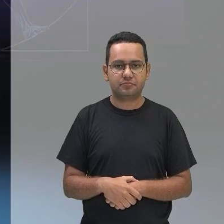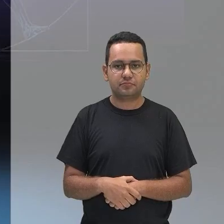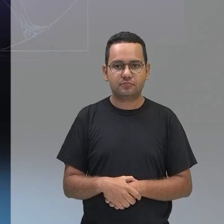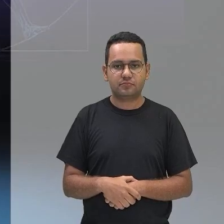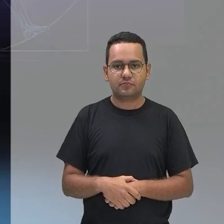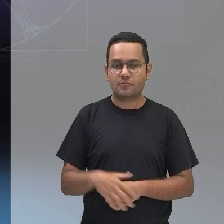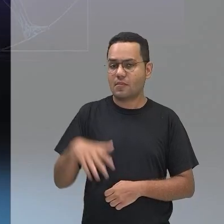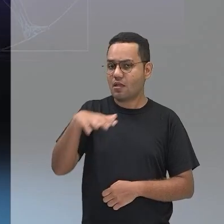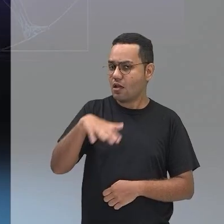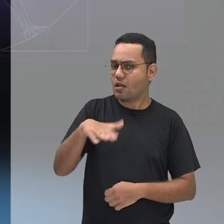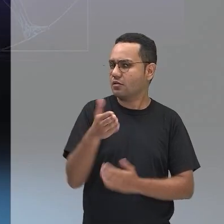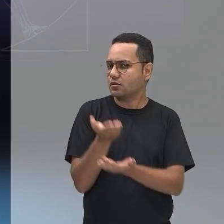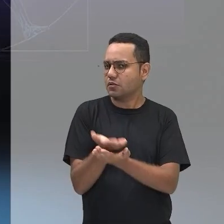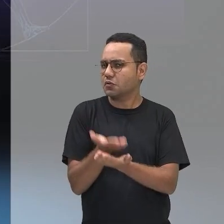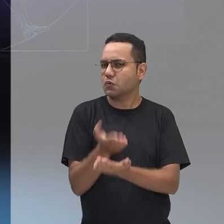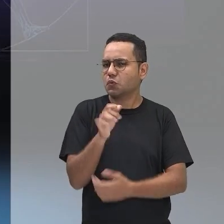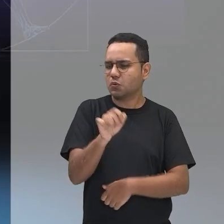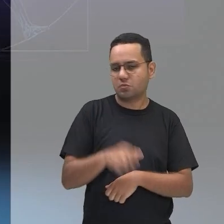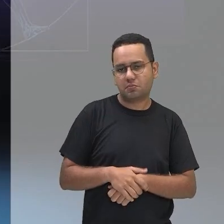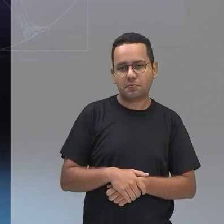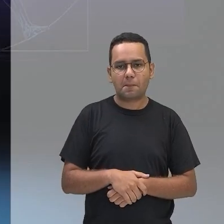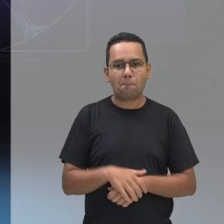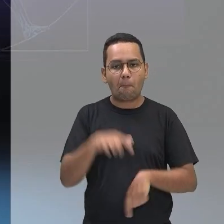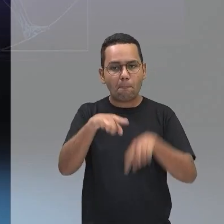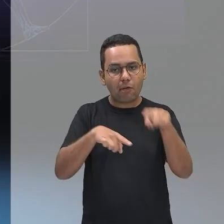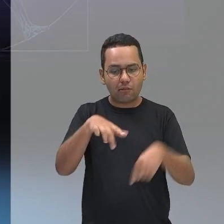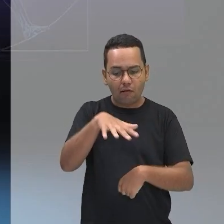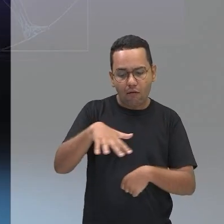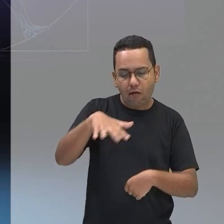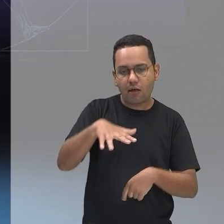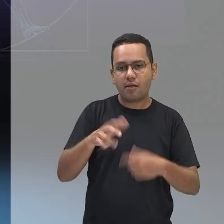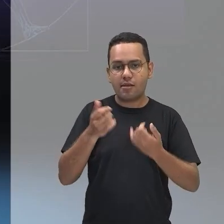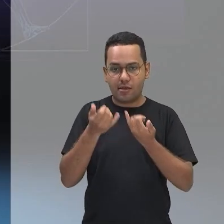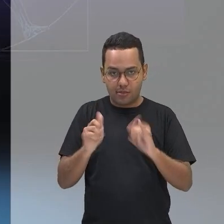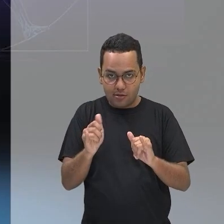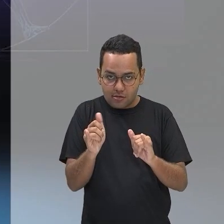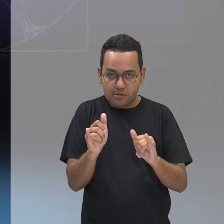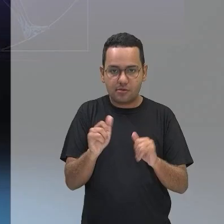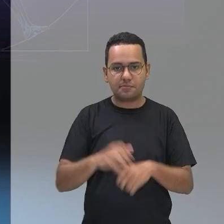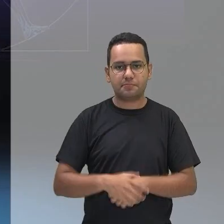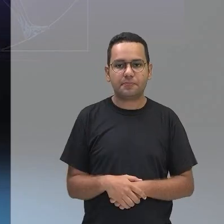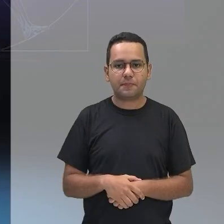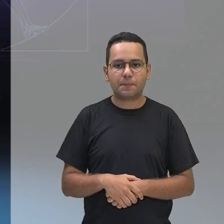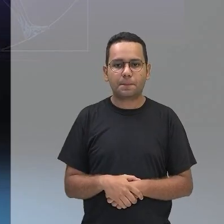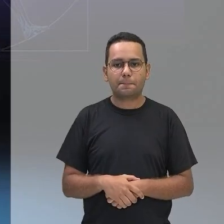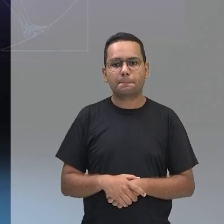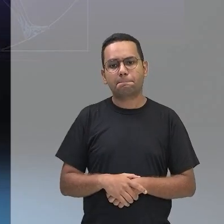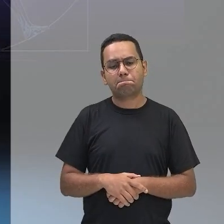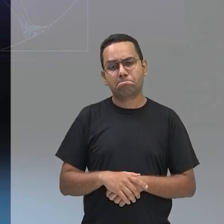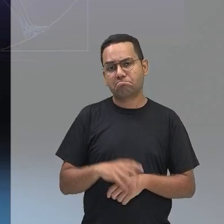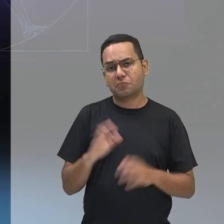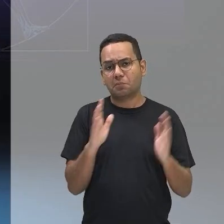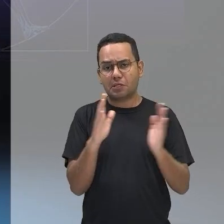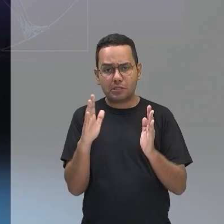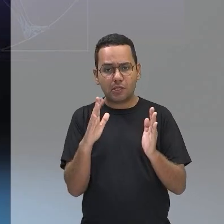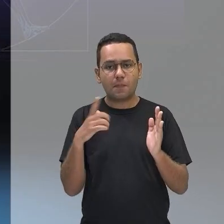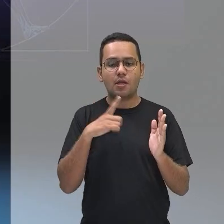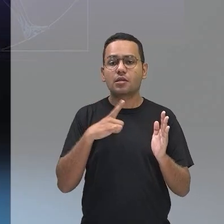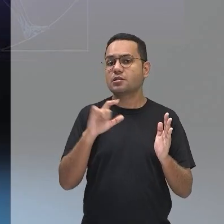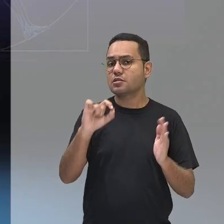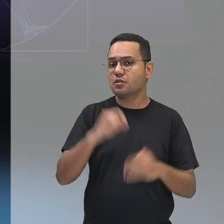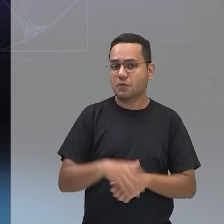o estudo da matéria, espaço e energia, né? E tempo, que ocorrem nos